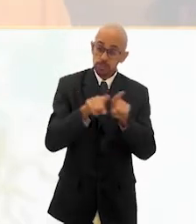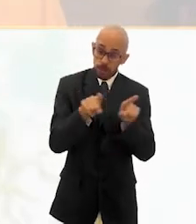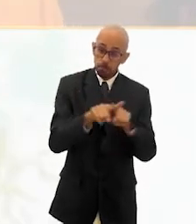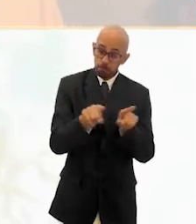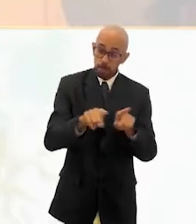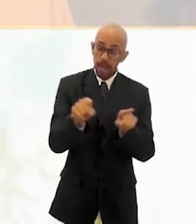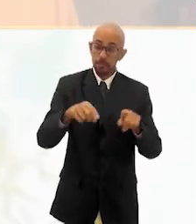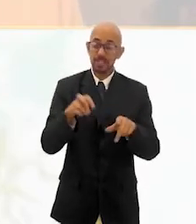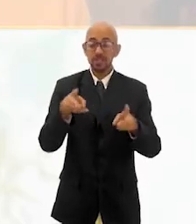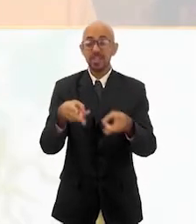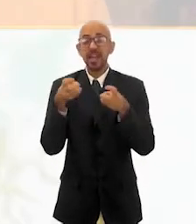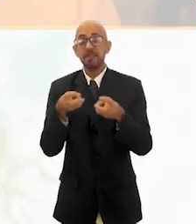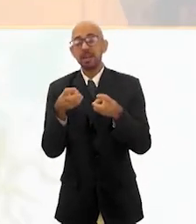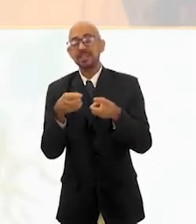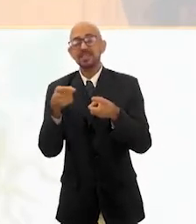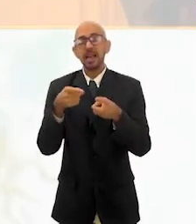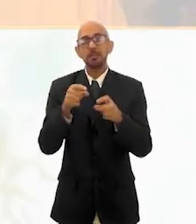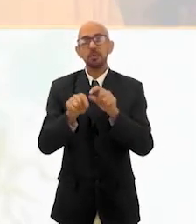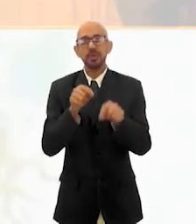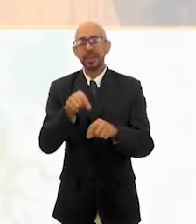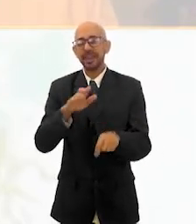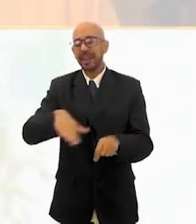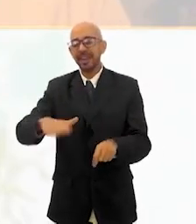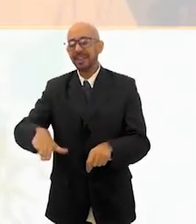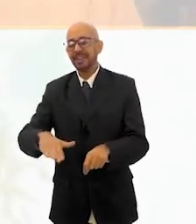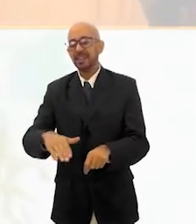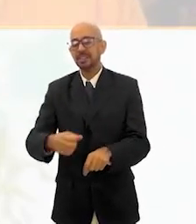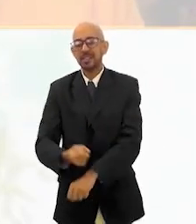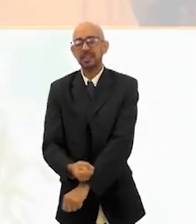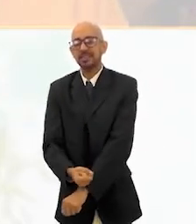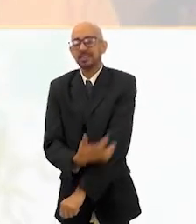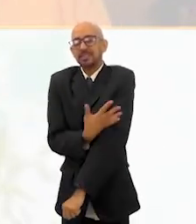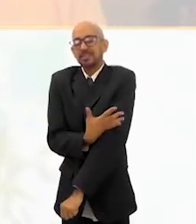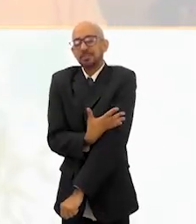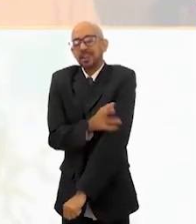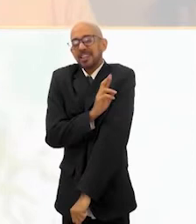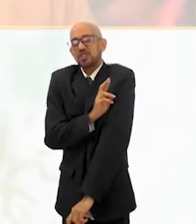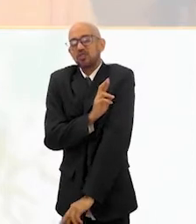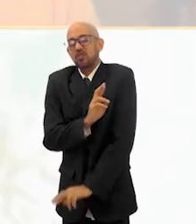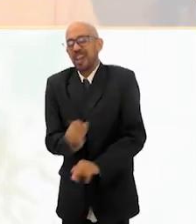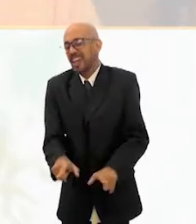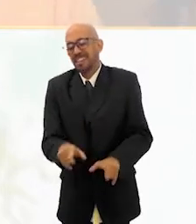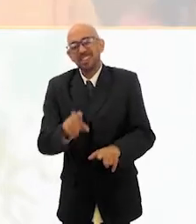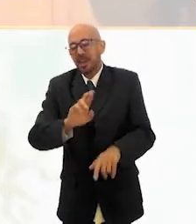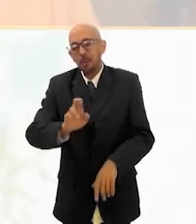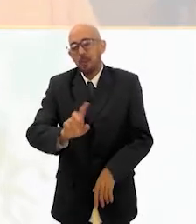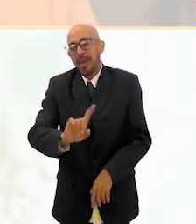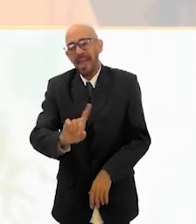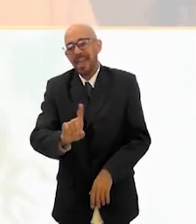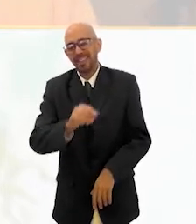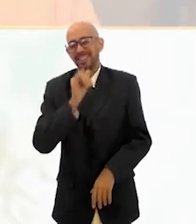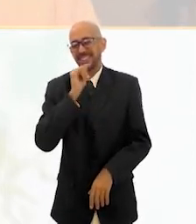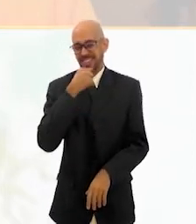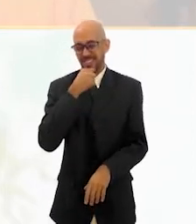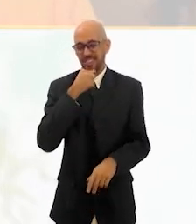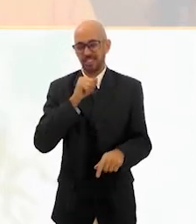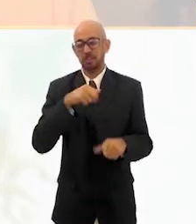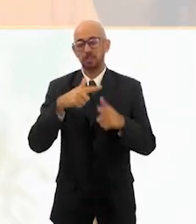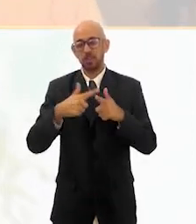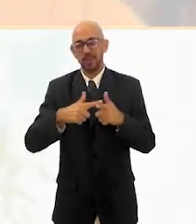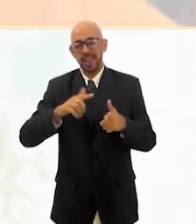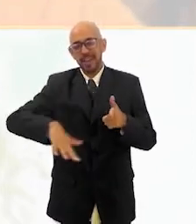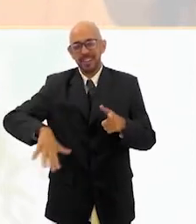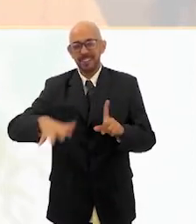também da sua percepção como criança. Não era bem assim. Não era tão triste assim, porque essa é interessante da criança, essa resiliência,